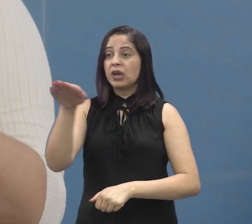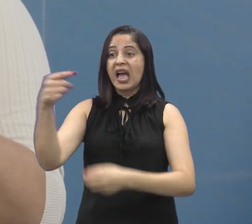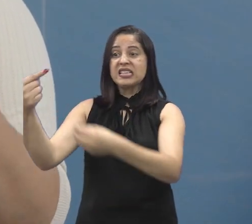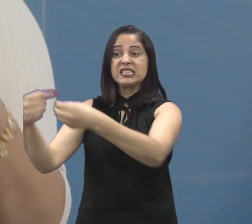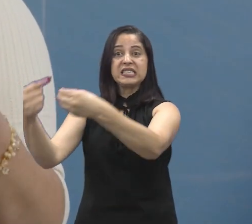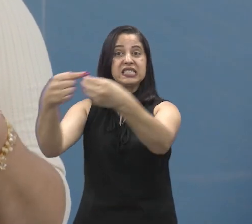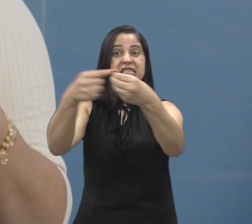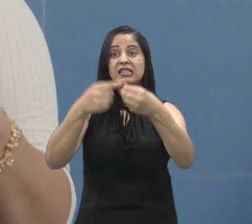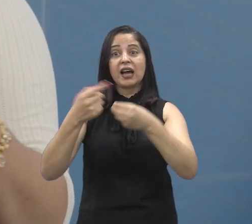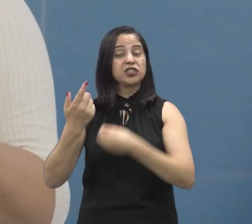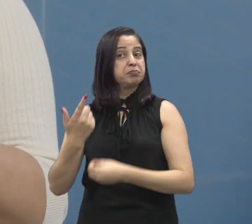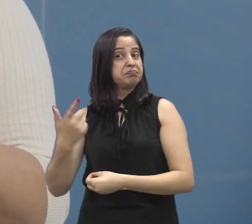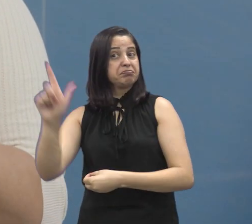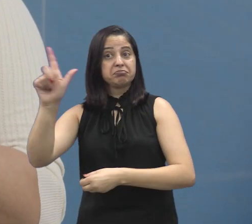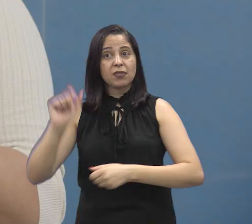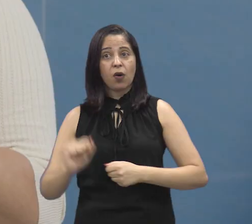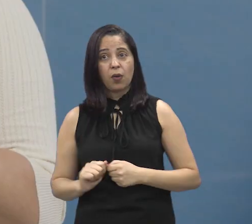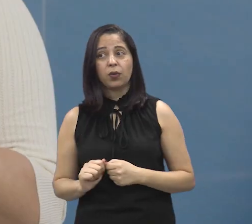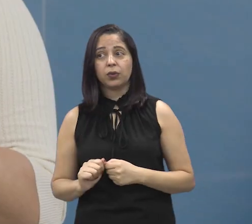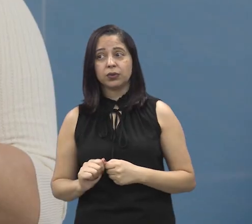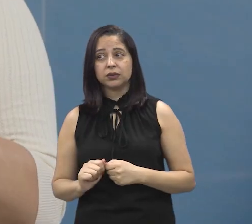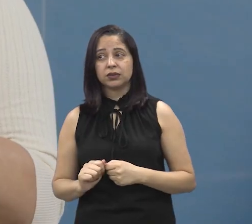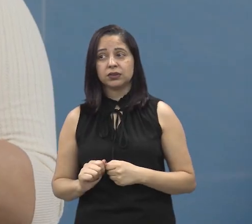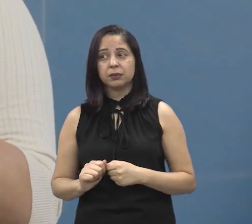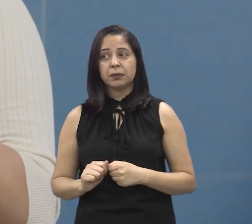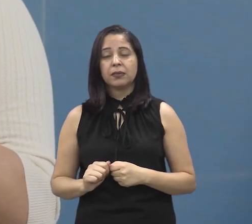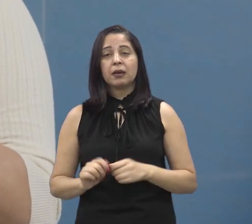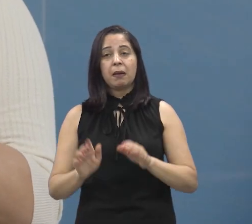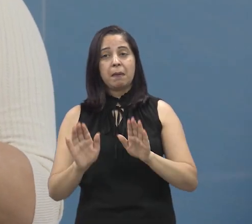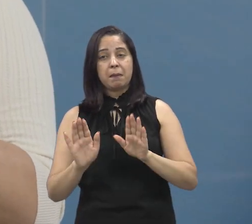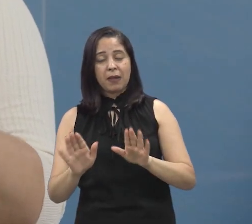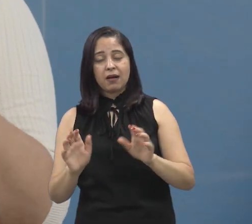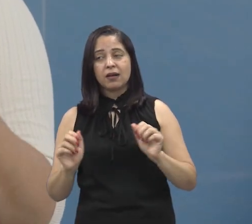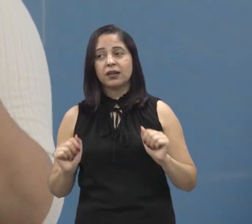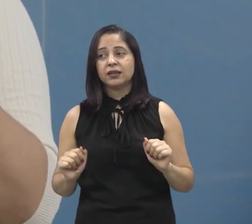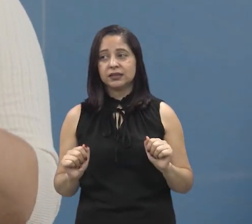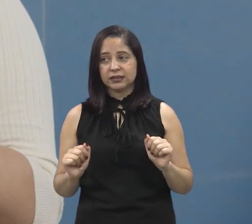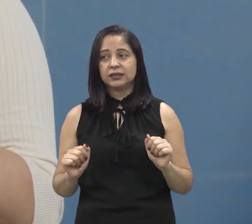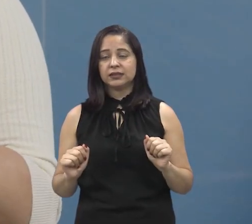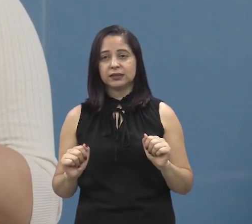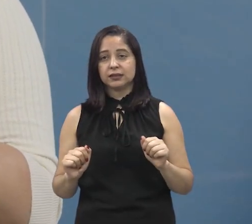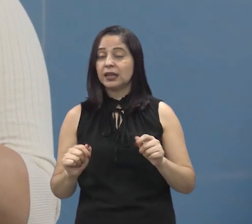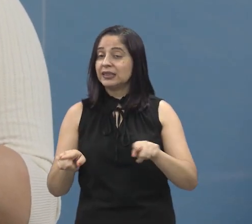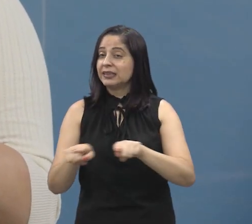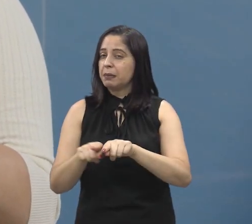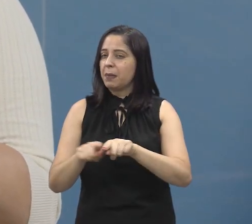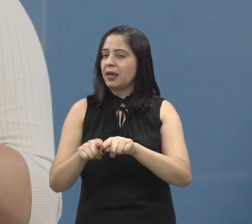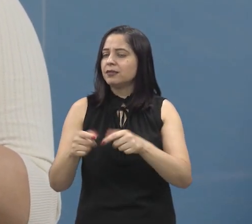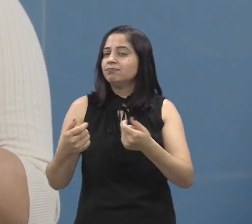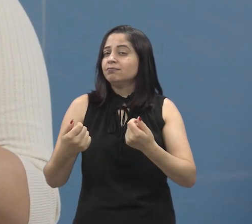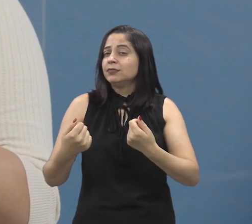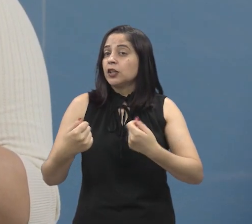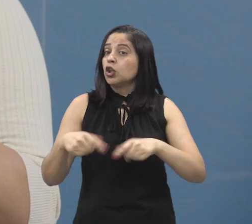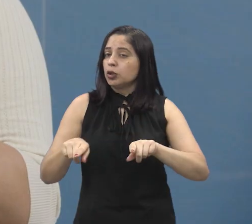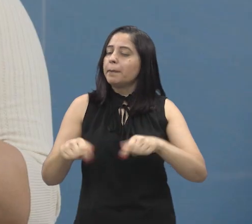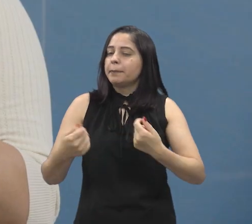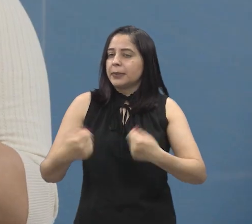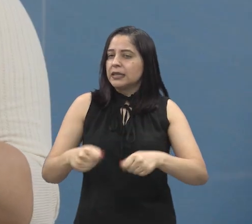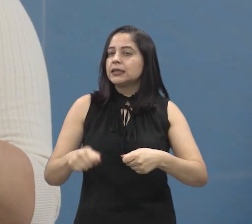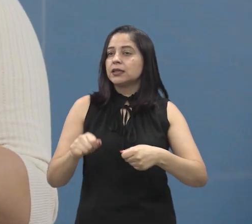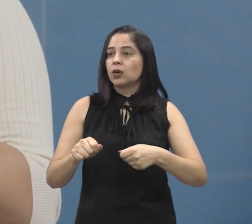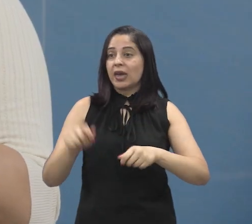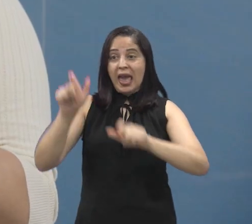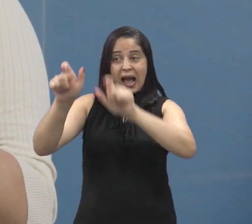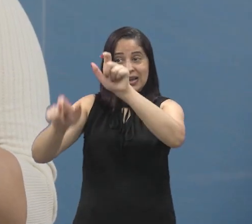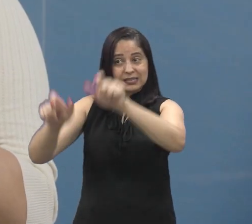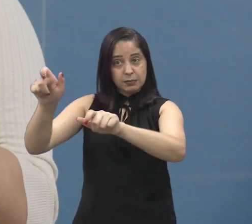somos um hub distribuidor, mas nós também temos que ser o receptivo, né? Temos